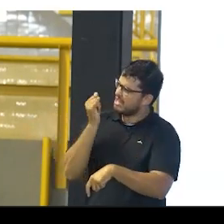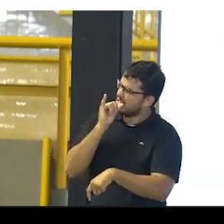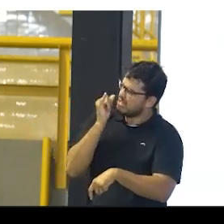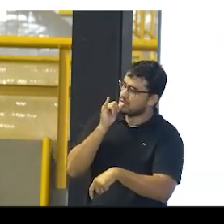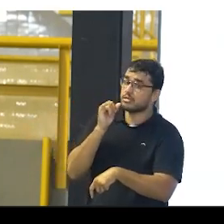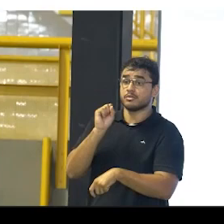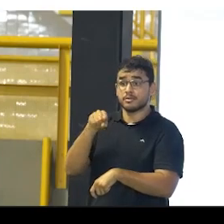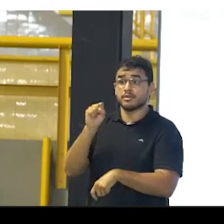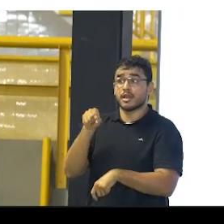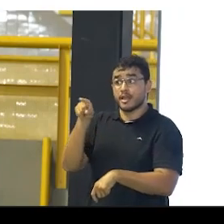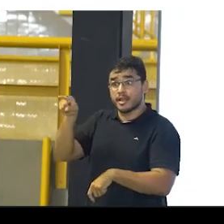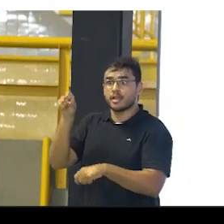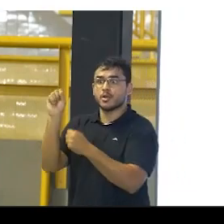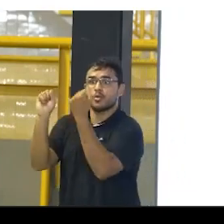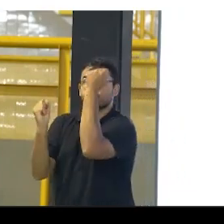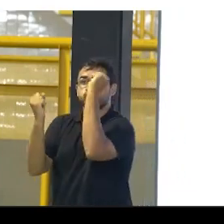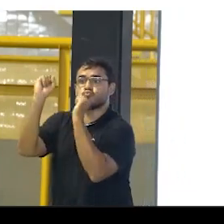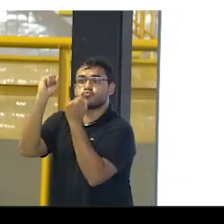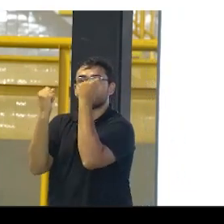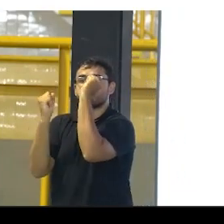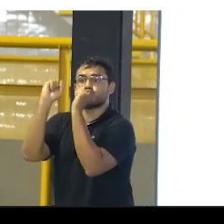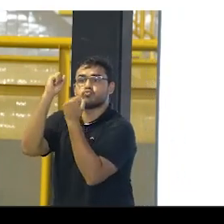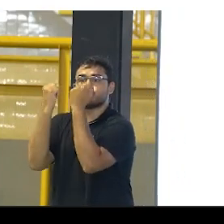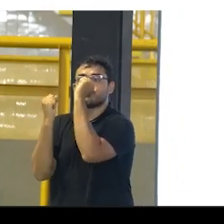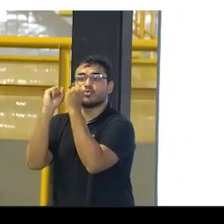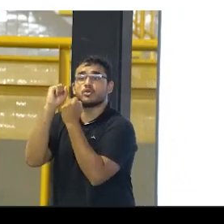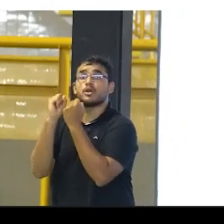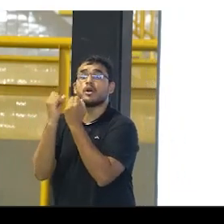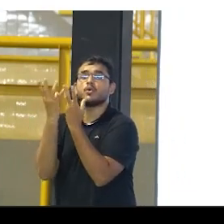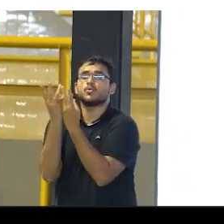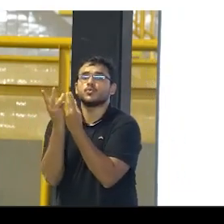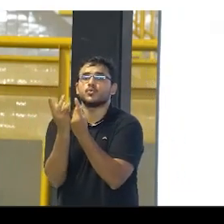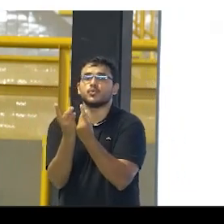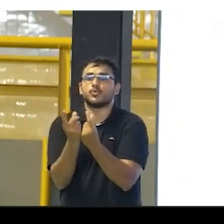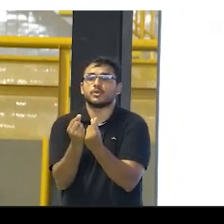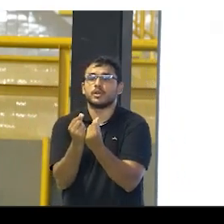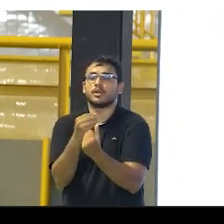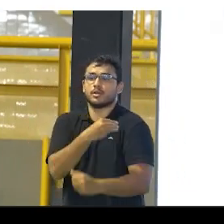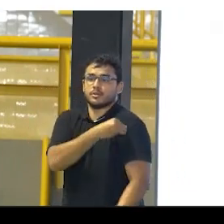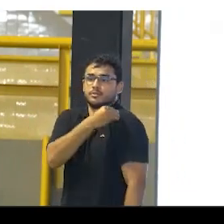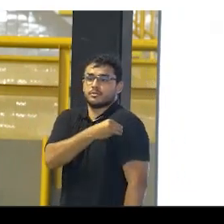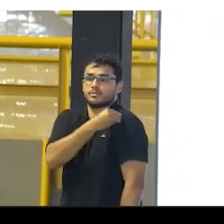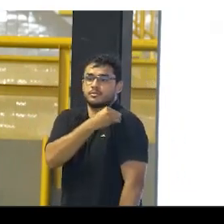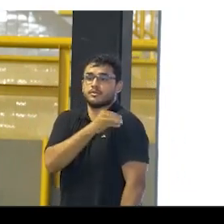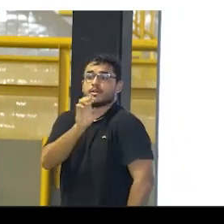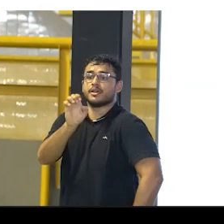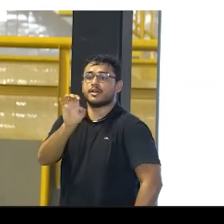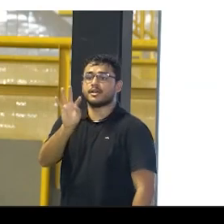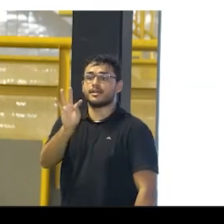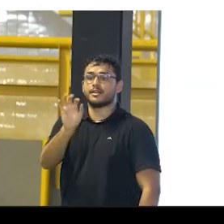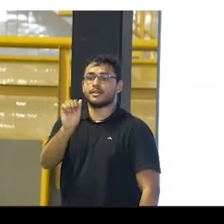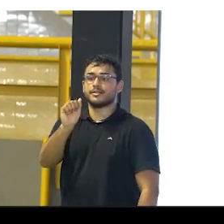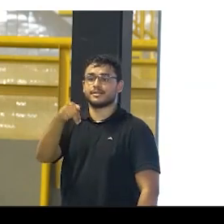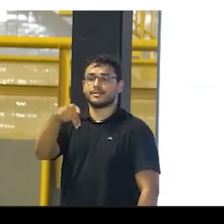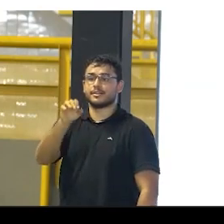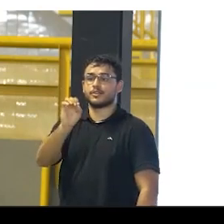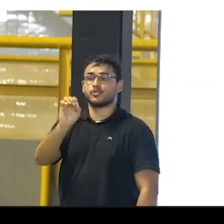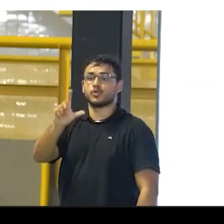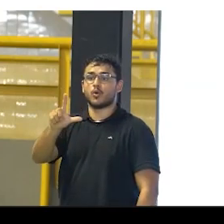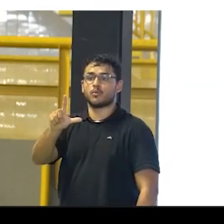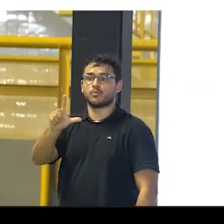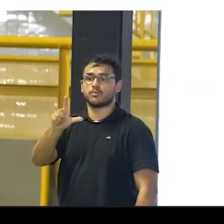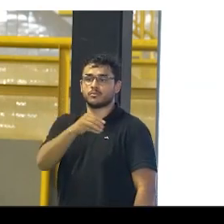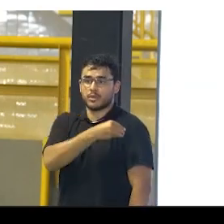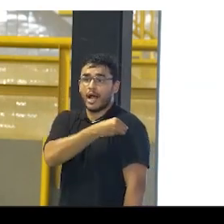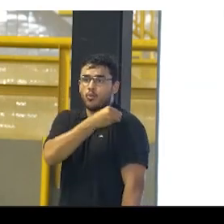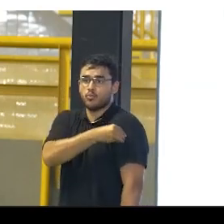hídrica gera. A cana-de-açúcar, para fins energéticos, para fins de produção do álcool, gera